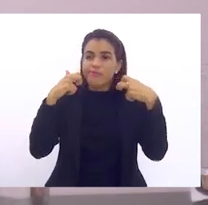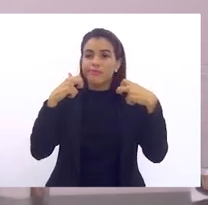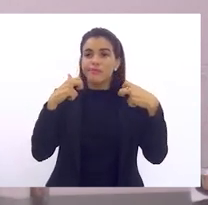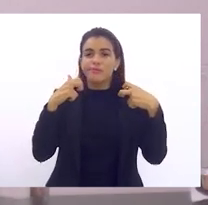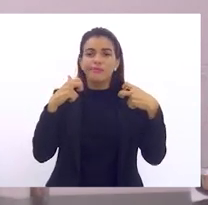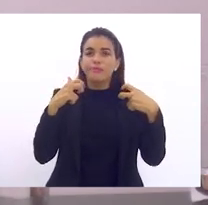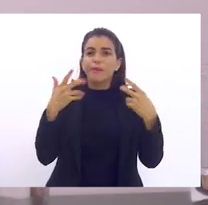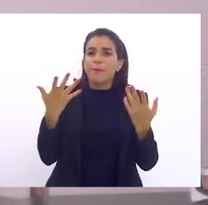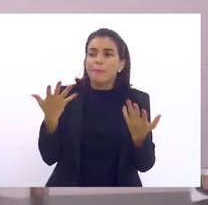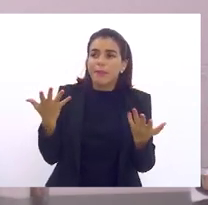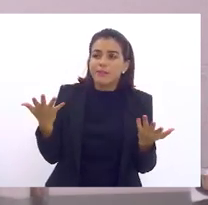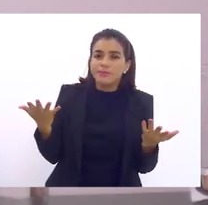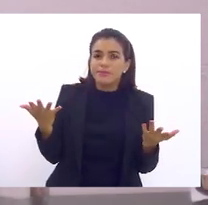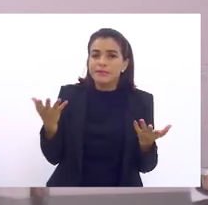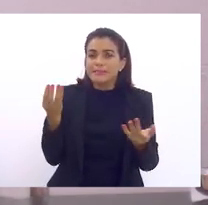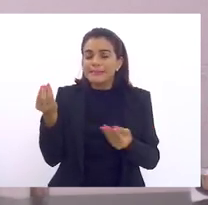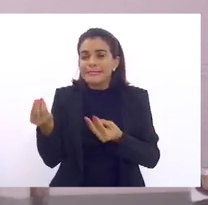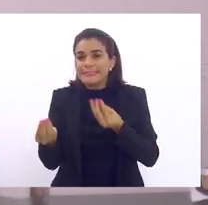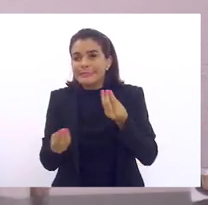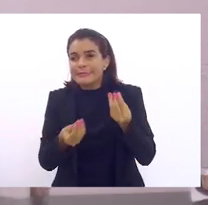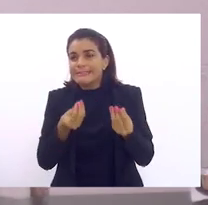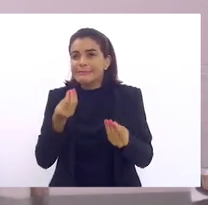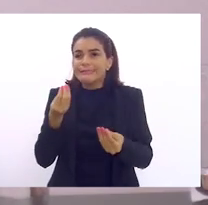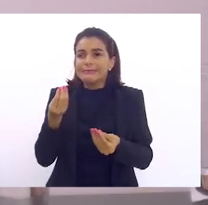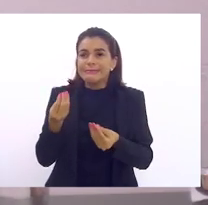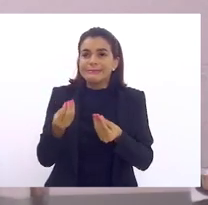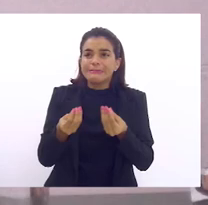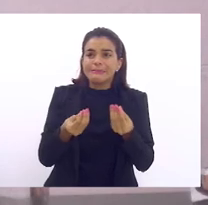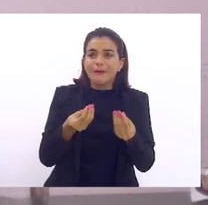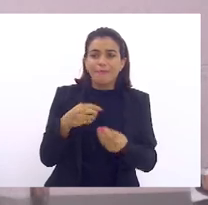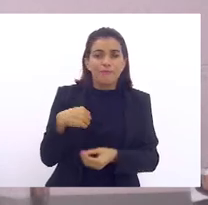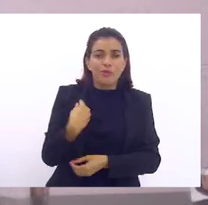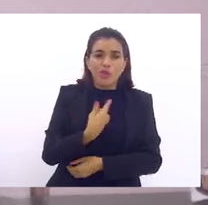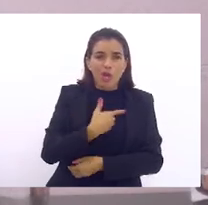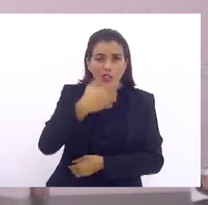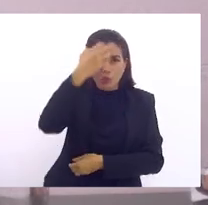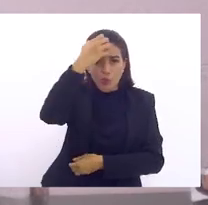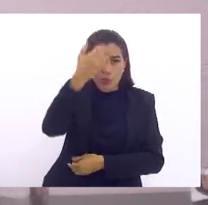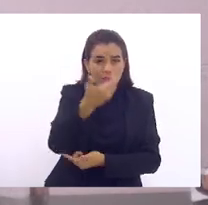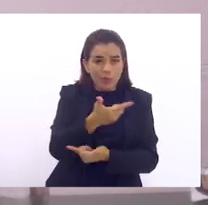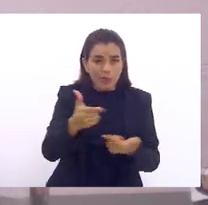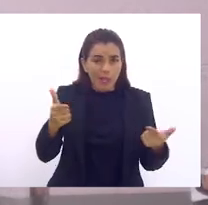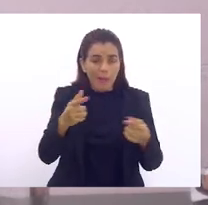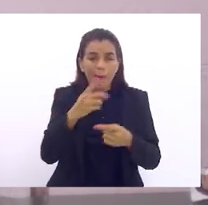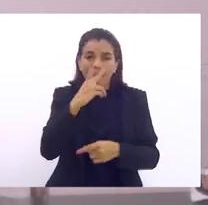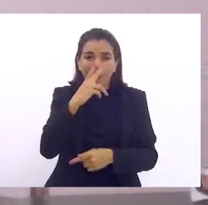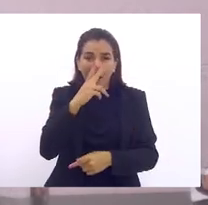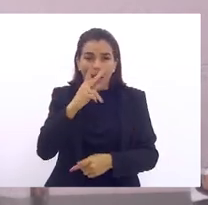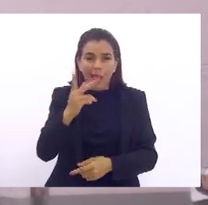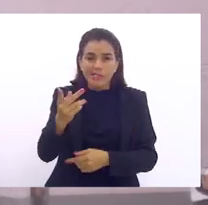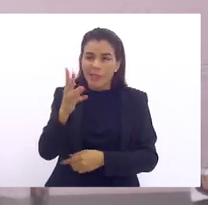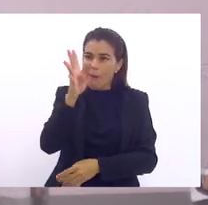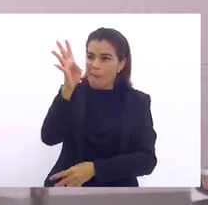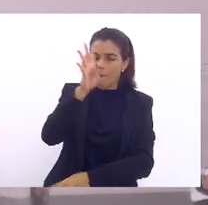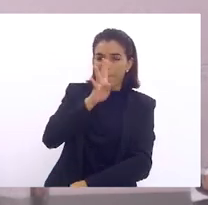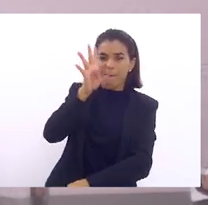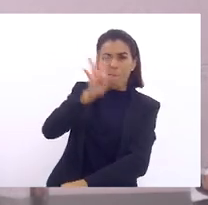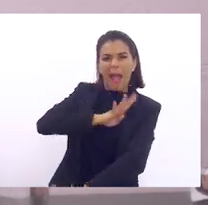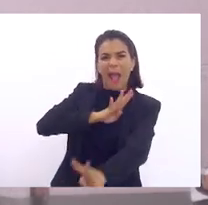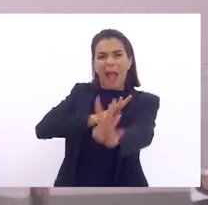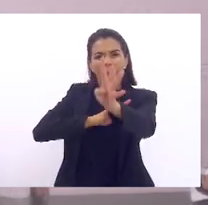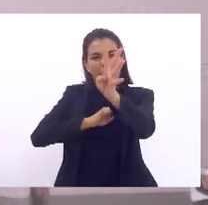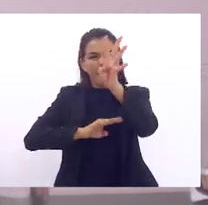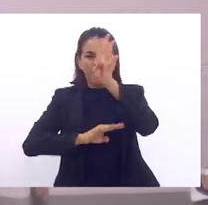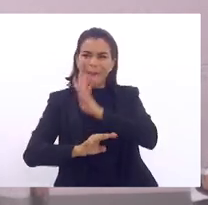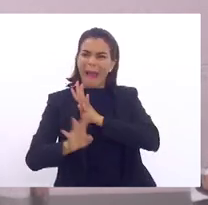que eh não temos culpa mas carregamos culpas né carregamos Eh